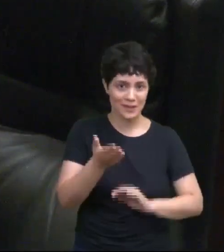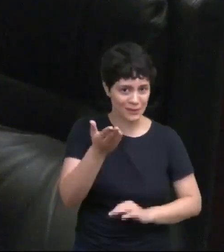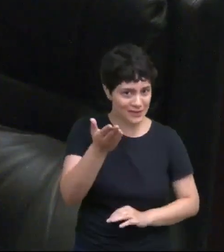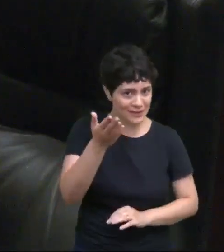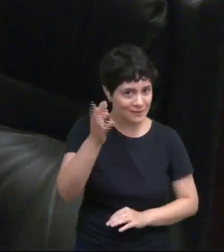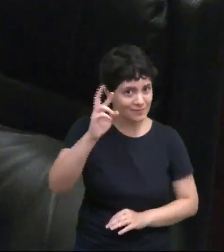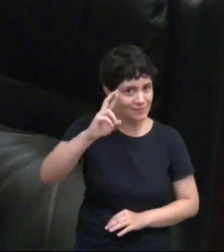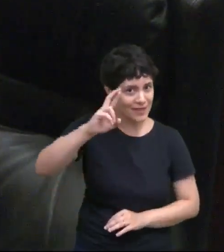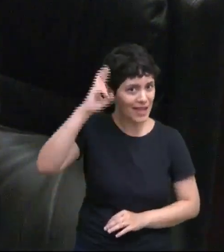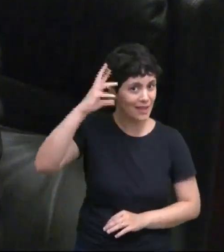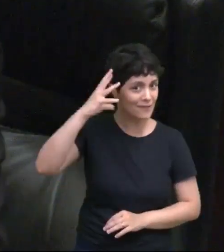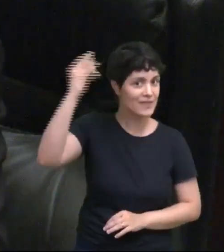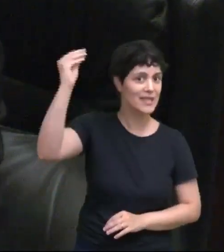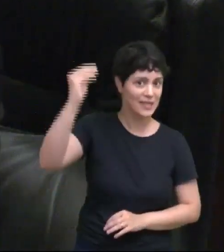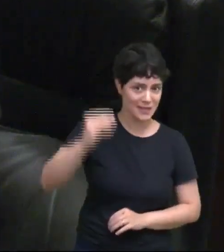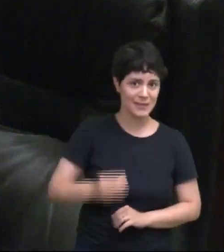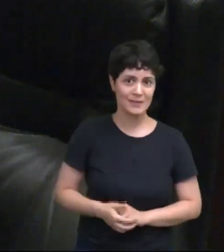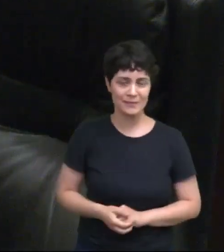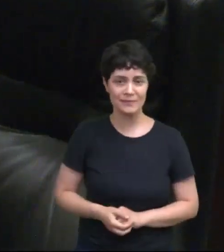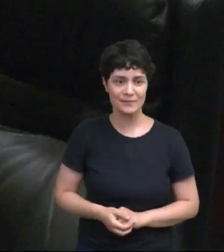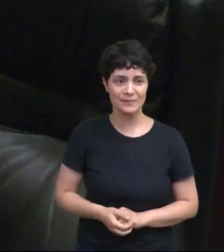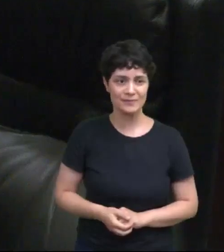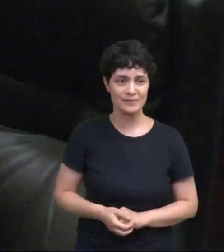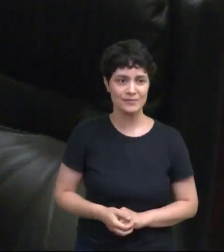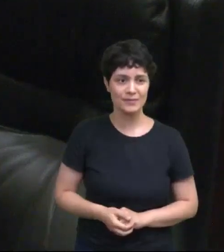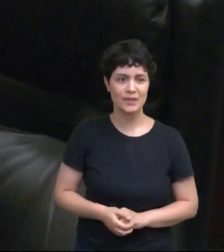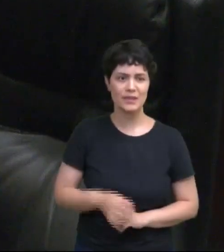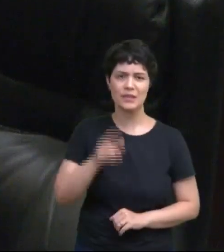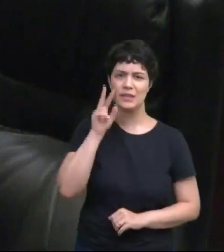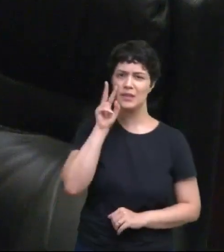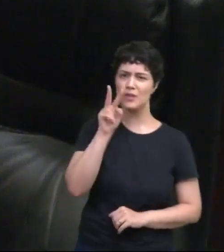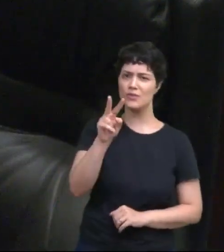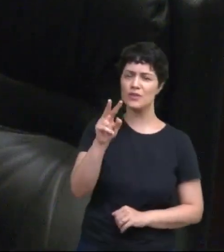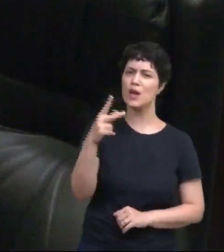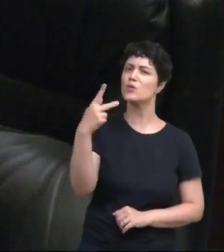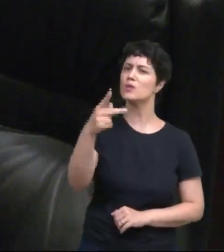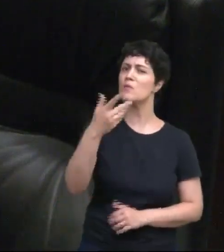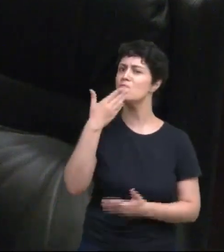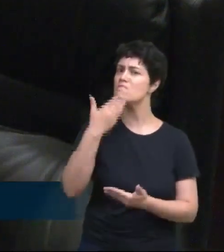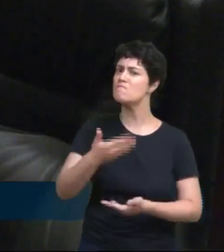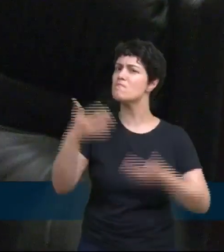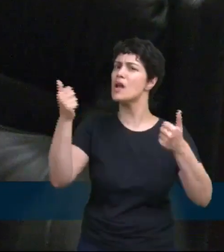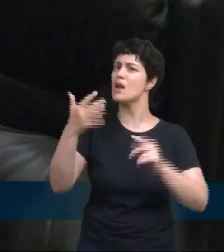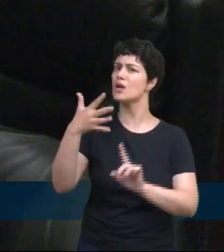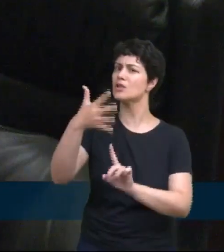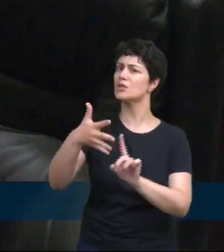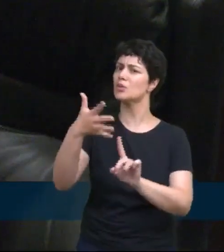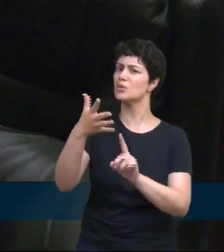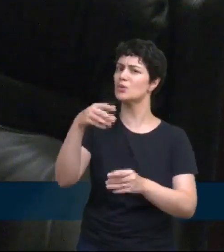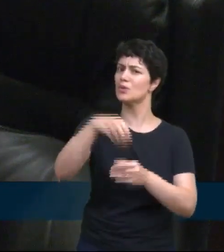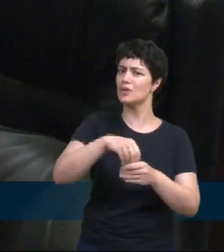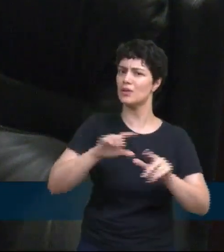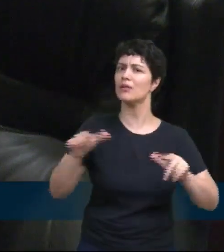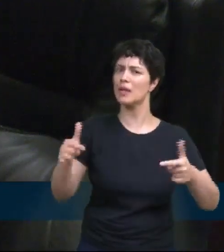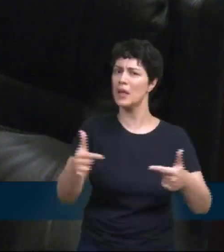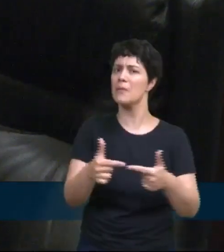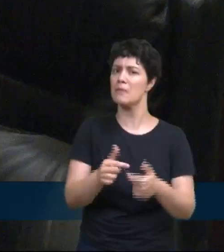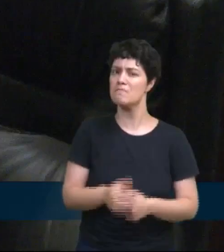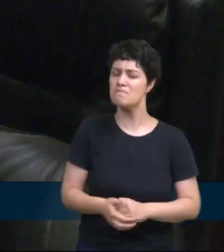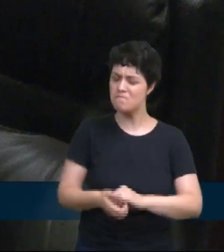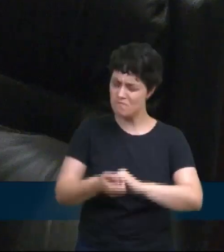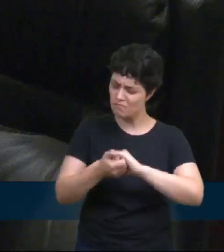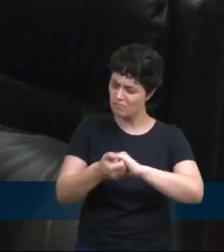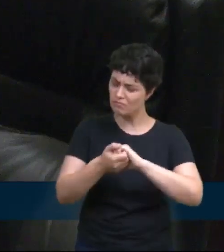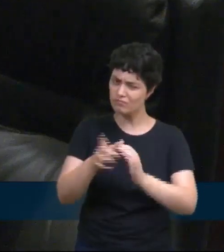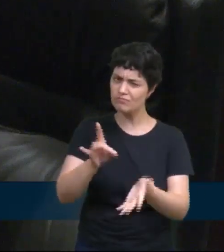Filho. É o melhor discurso que eu já vi Vossa Excelência fazer nessa tribuna. Quero te